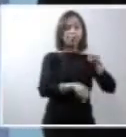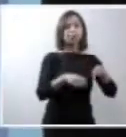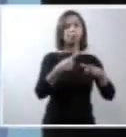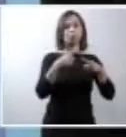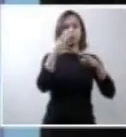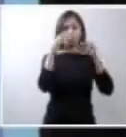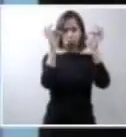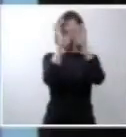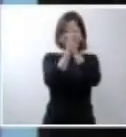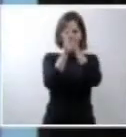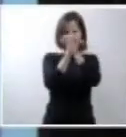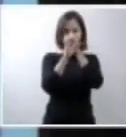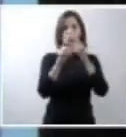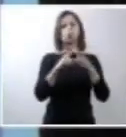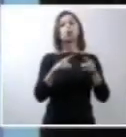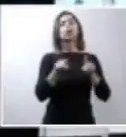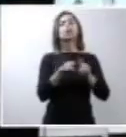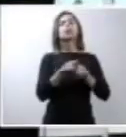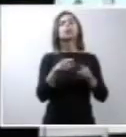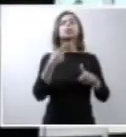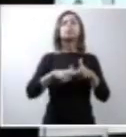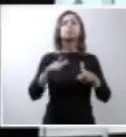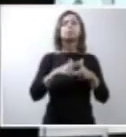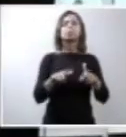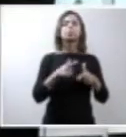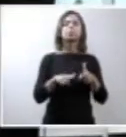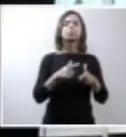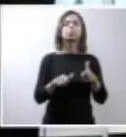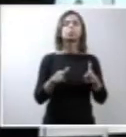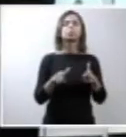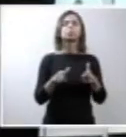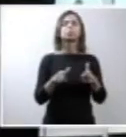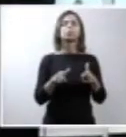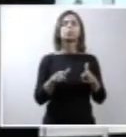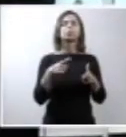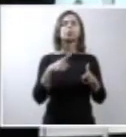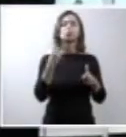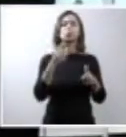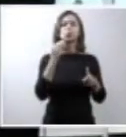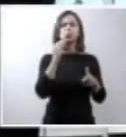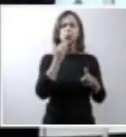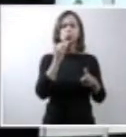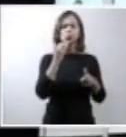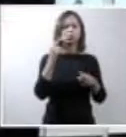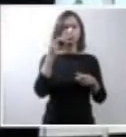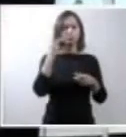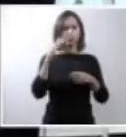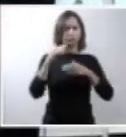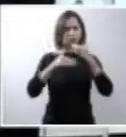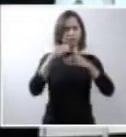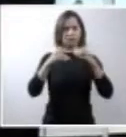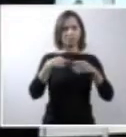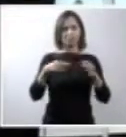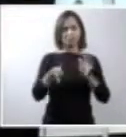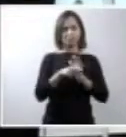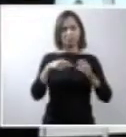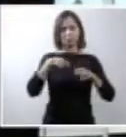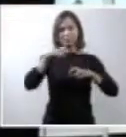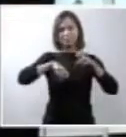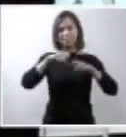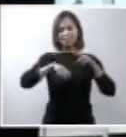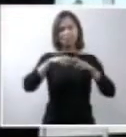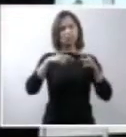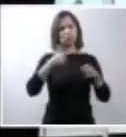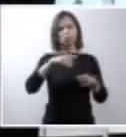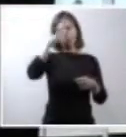porque ele tinha esse defeito do desenvolvimento sexual.